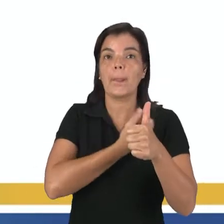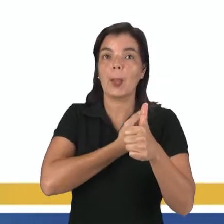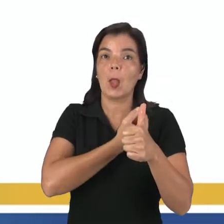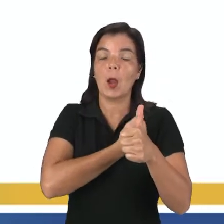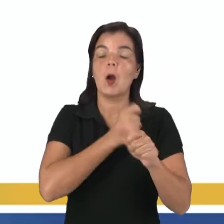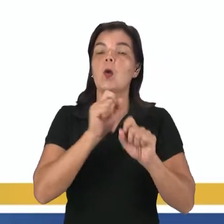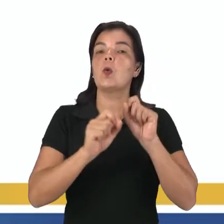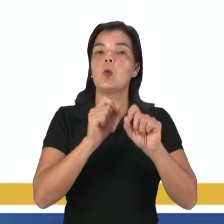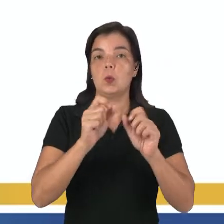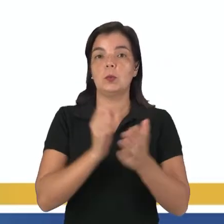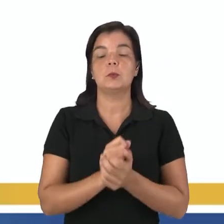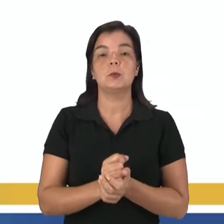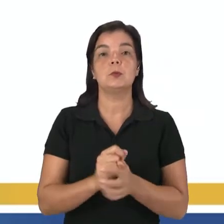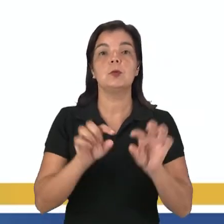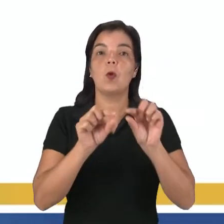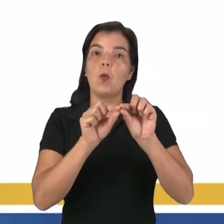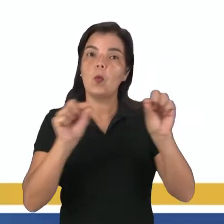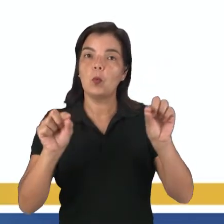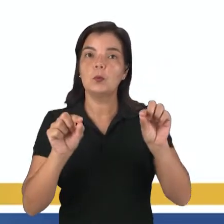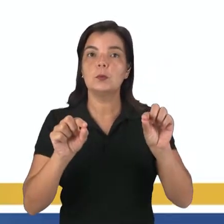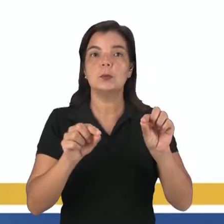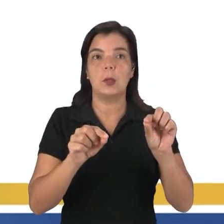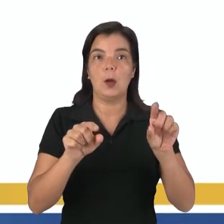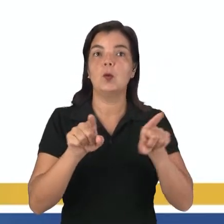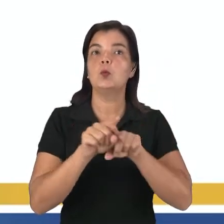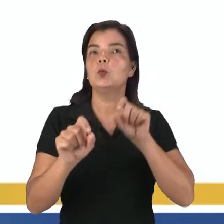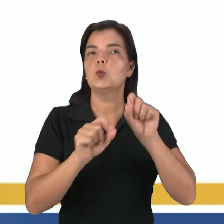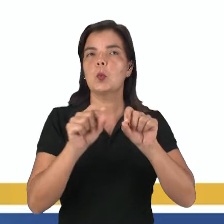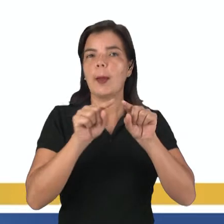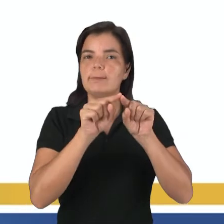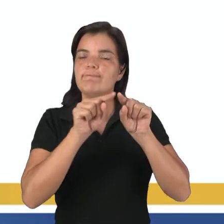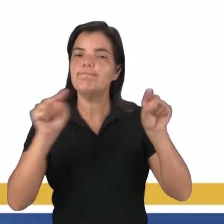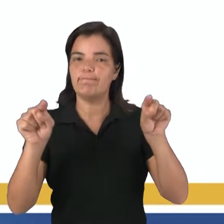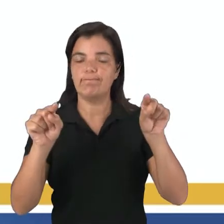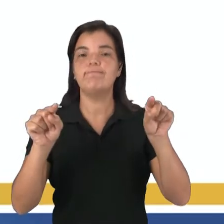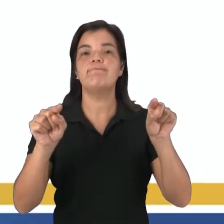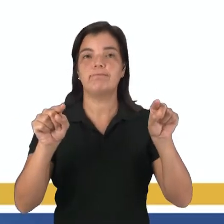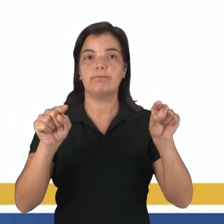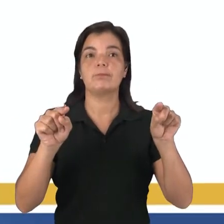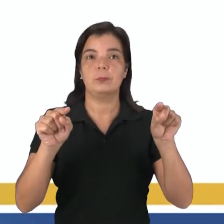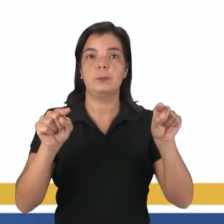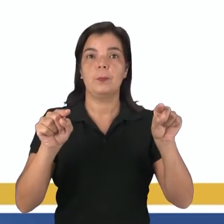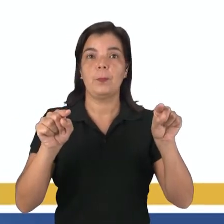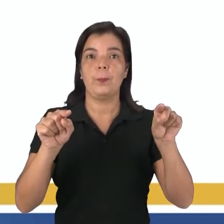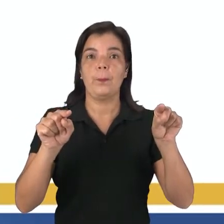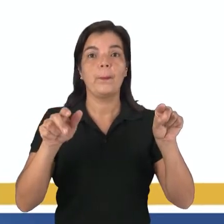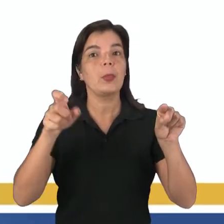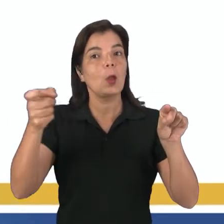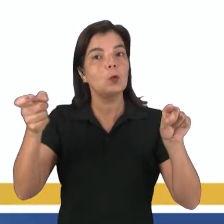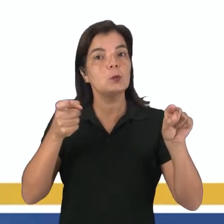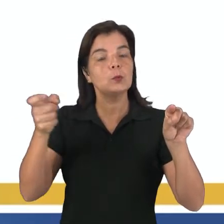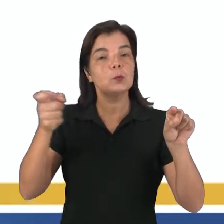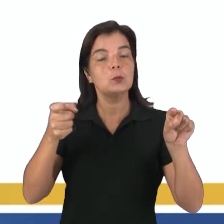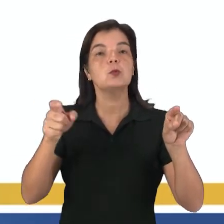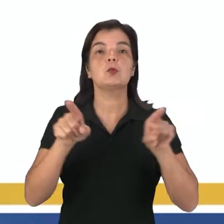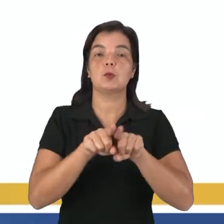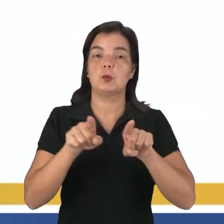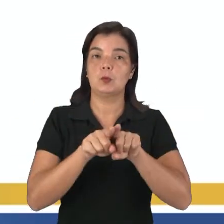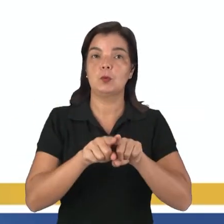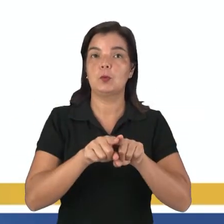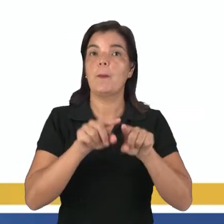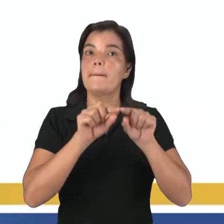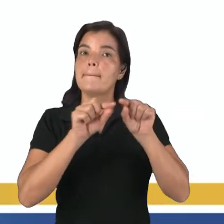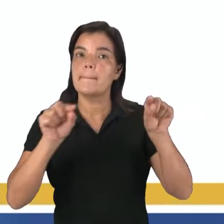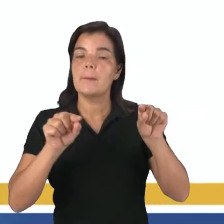primeiro número de corresponde a posição do ponto na reta horizontal né que nós tomamos aí de reta x ou